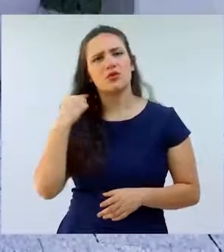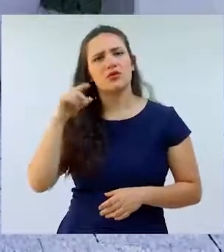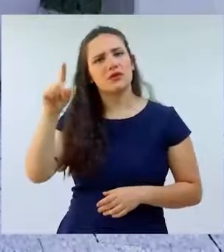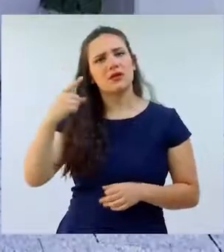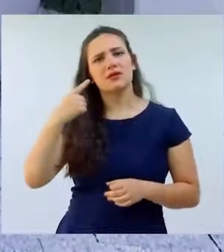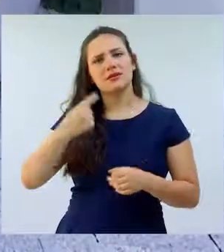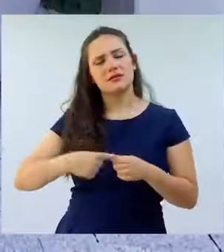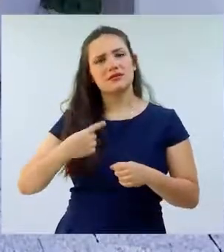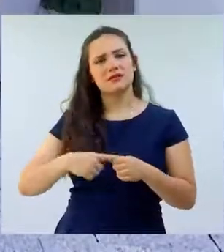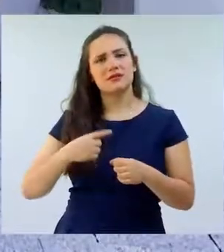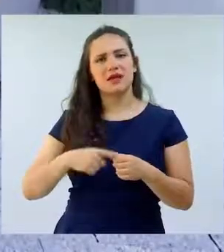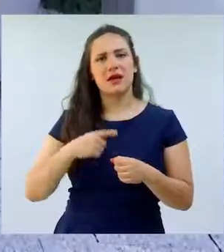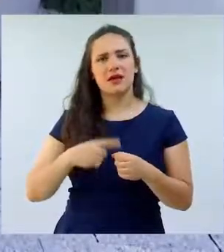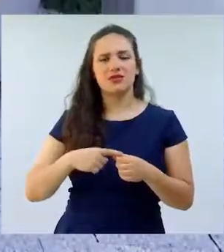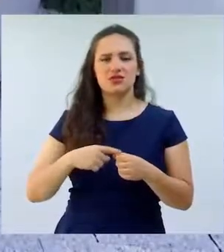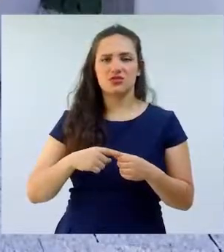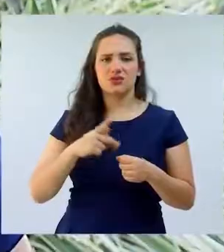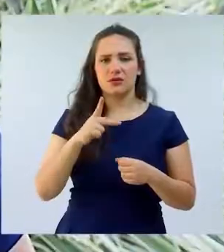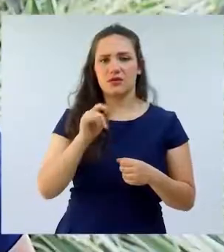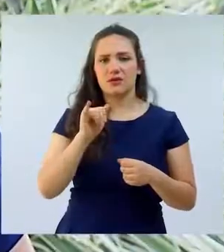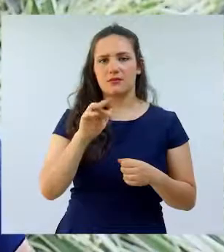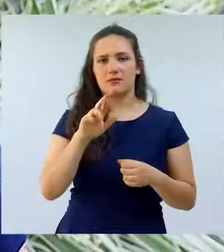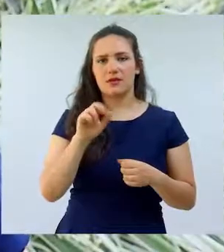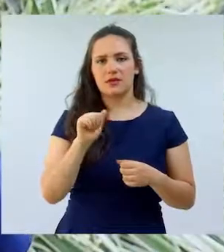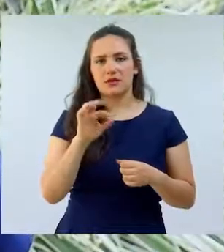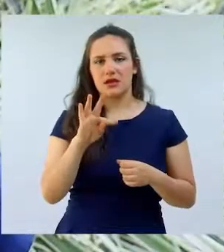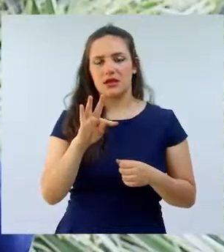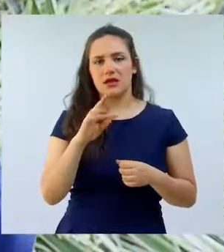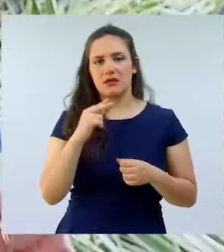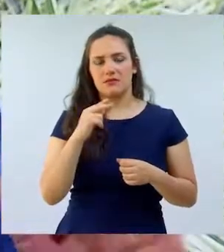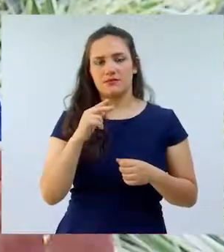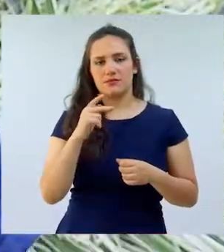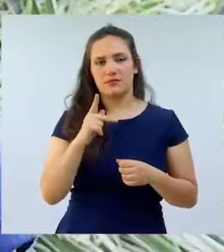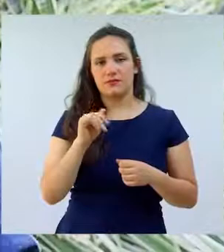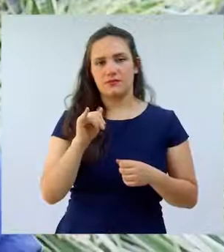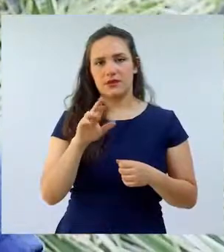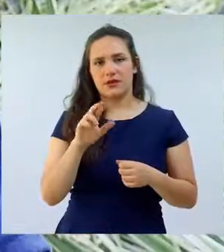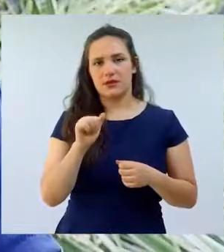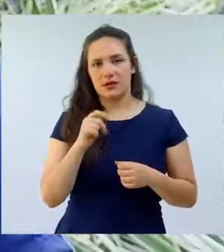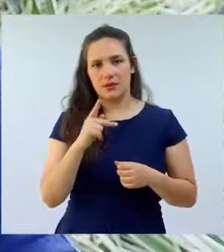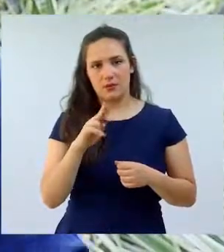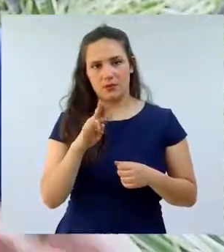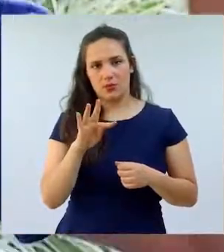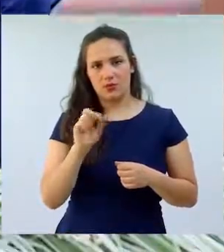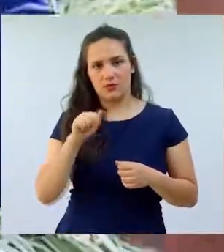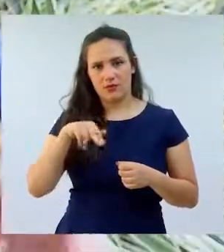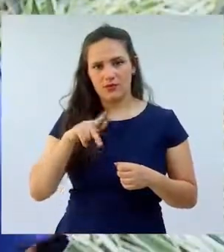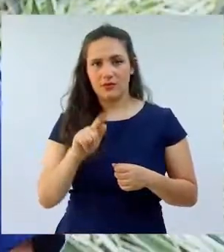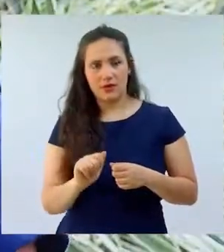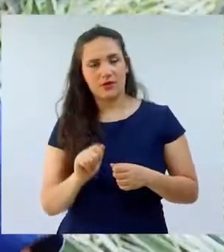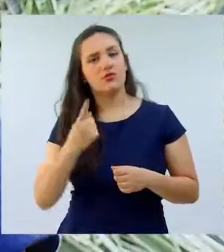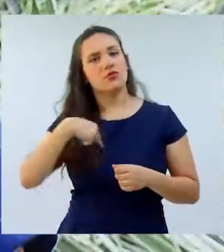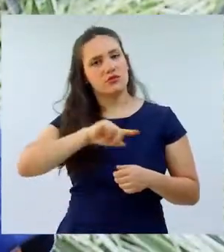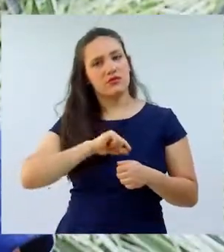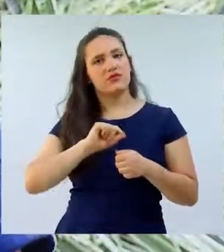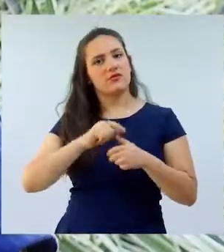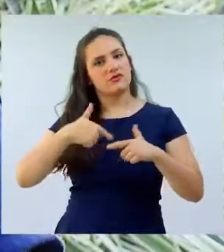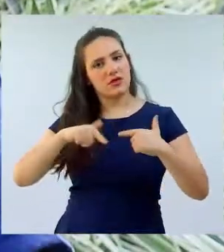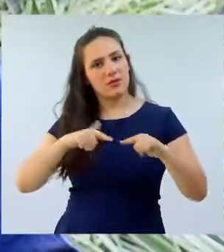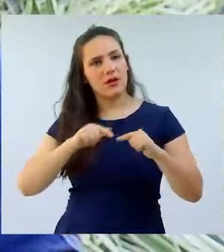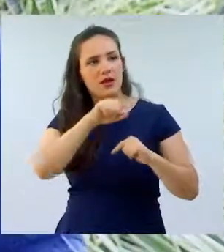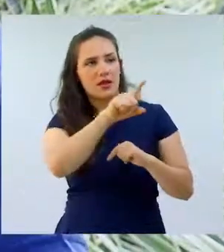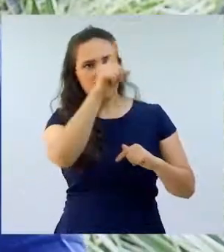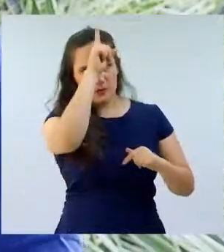em Piraputanga. Lá em Piraputanga, eu me lembro daí. Aí quando eu comecei a fazer uns trabalhos junto com a Bia, nós fizemos lá no Hospital